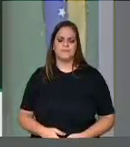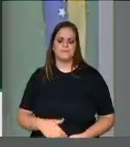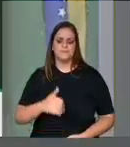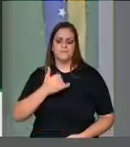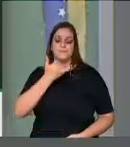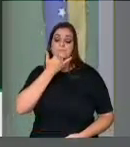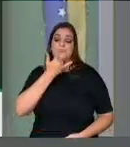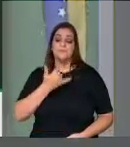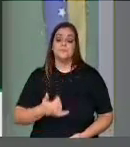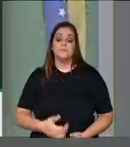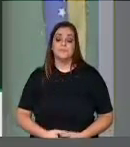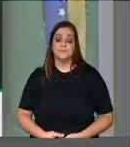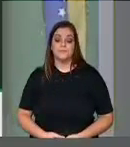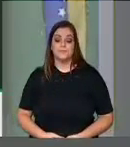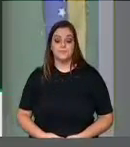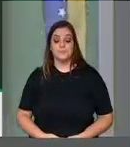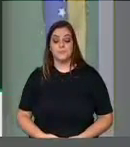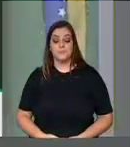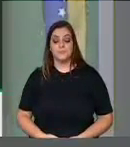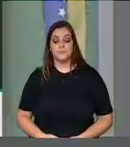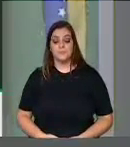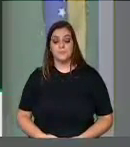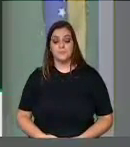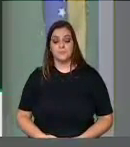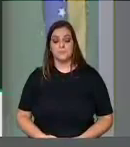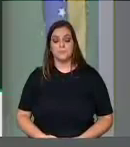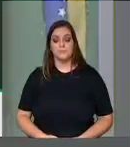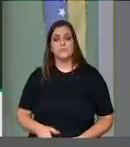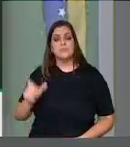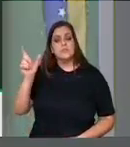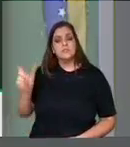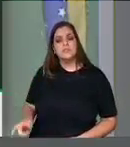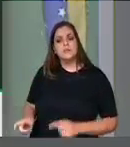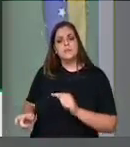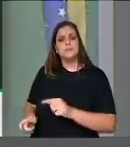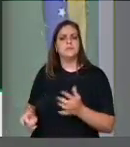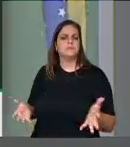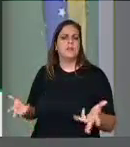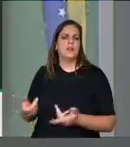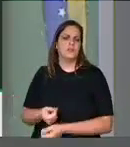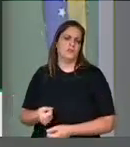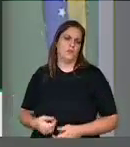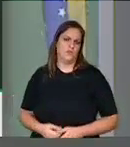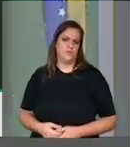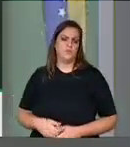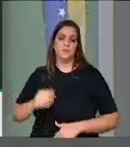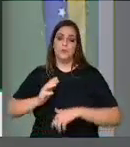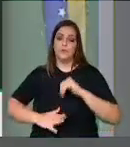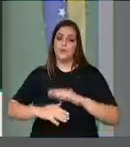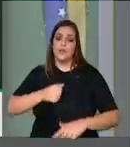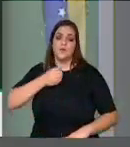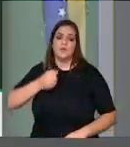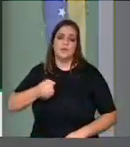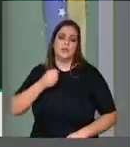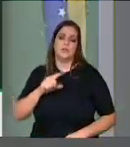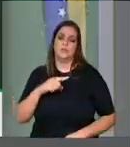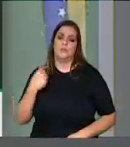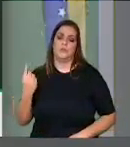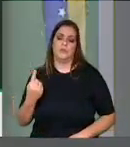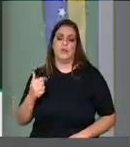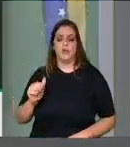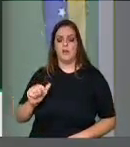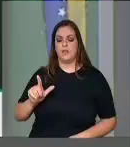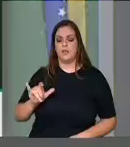minha intervenção na Câmara a respeito dele. Figura exemplar. O jornalismo brasileiro perdeu, com a morte de